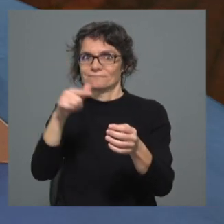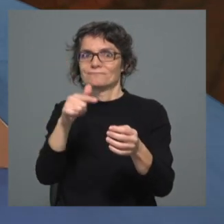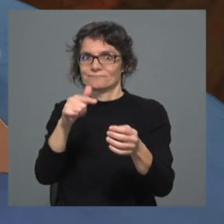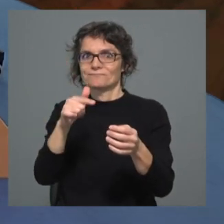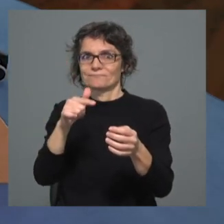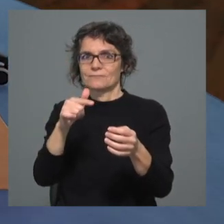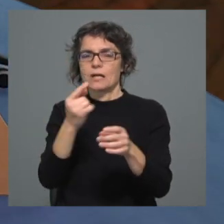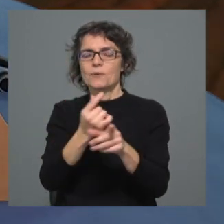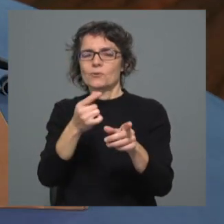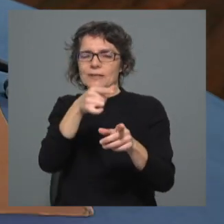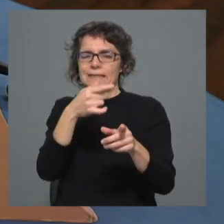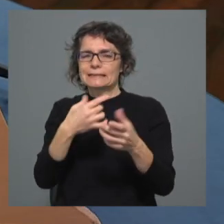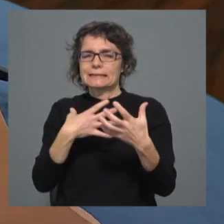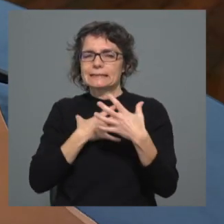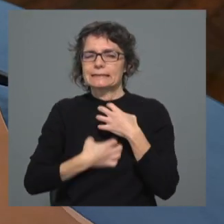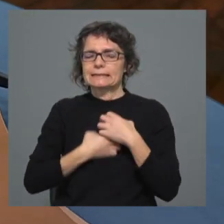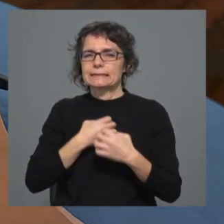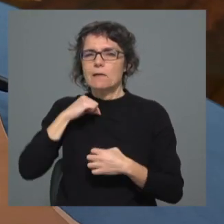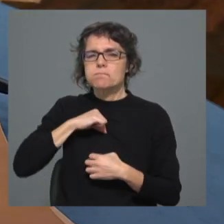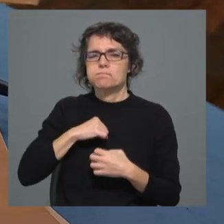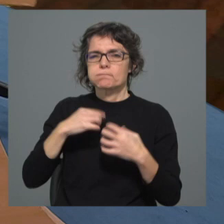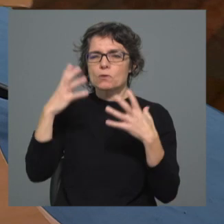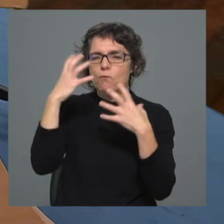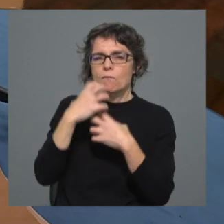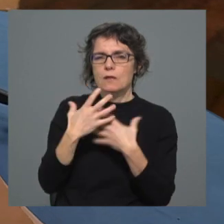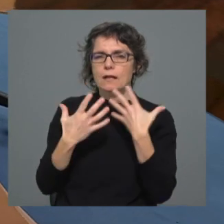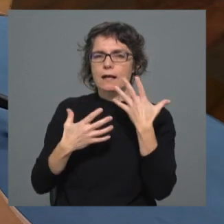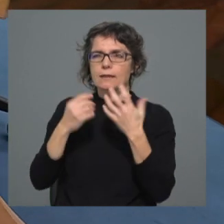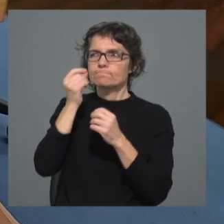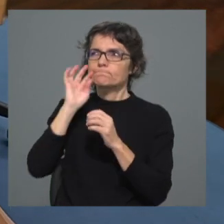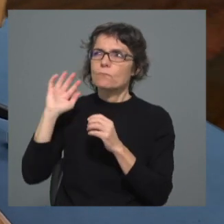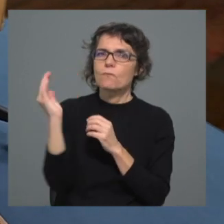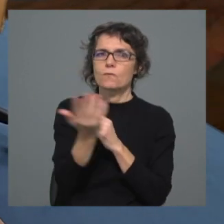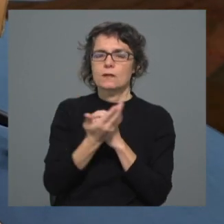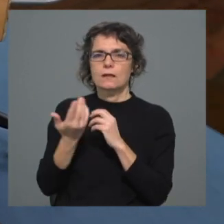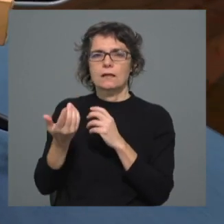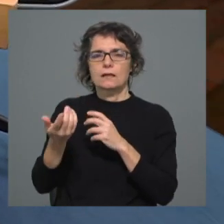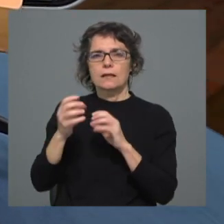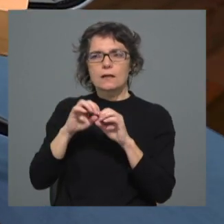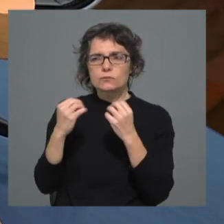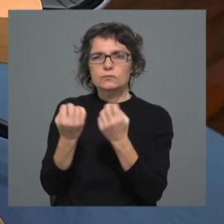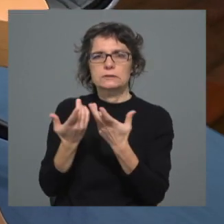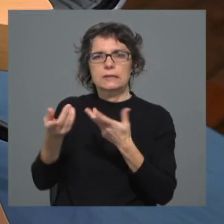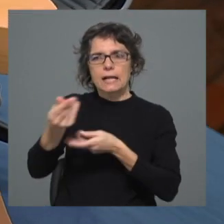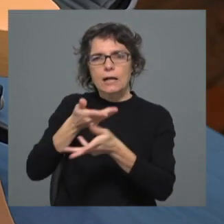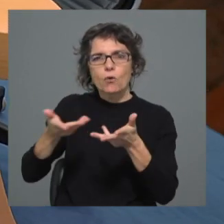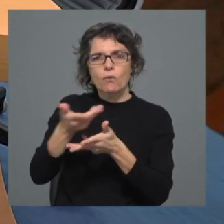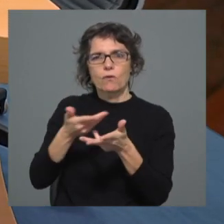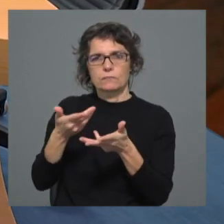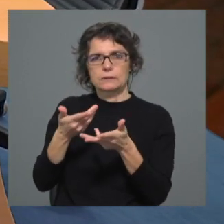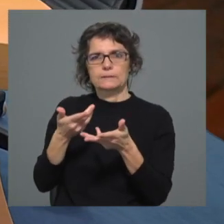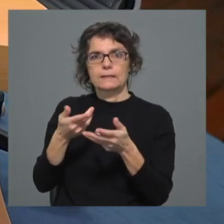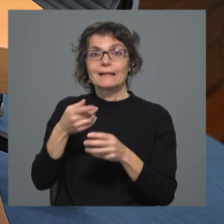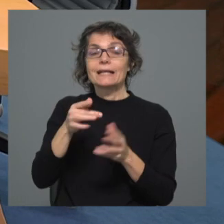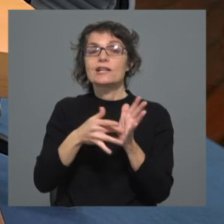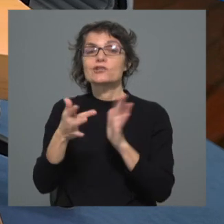realidade social e económica e ambiental destas terras. E, portanto, ele quer